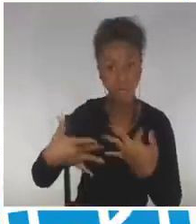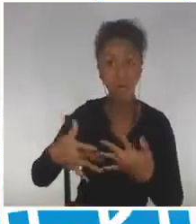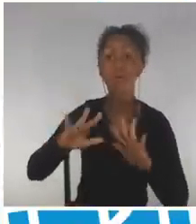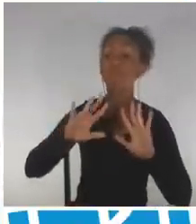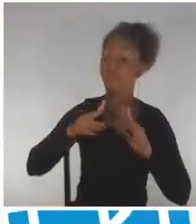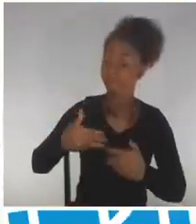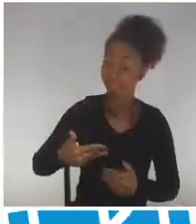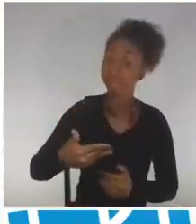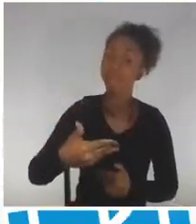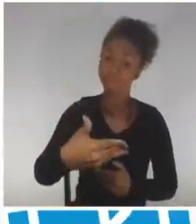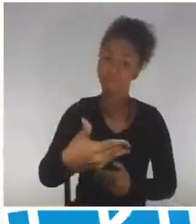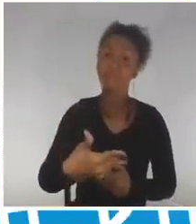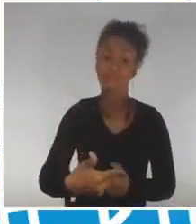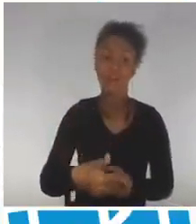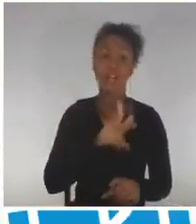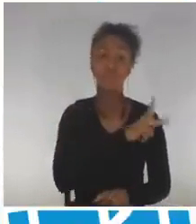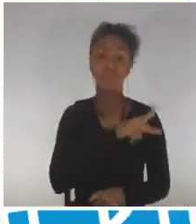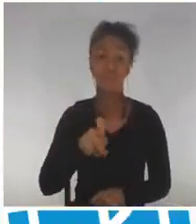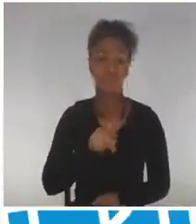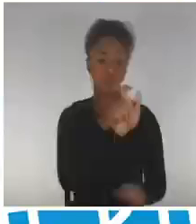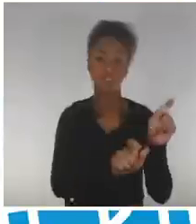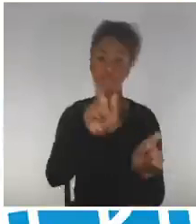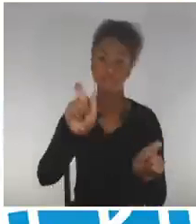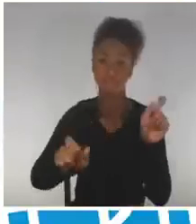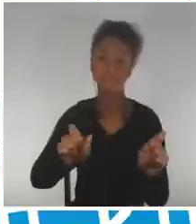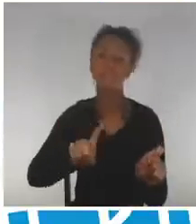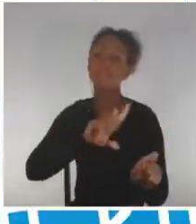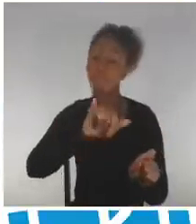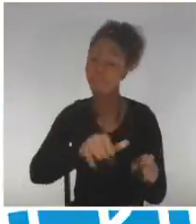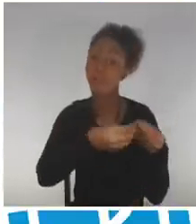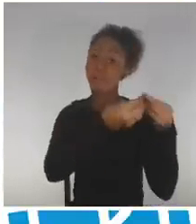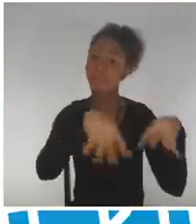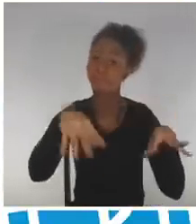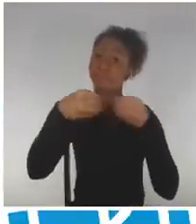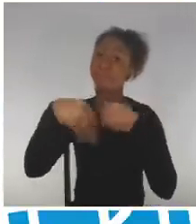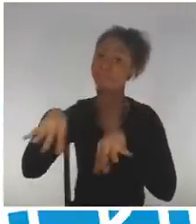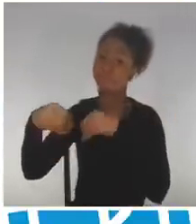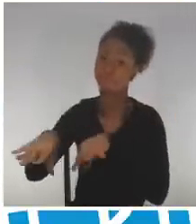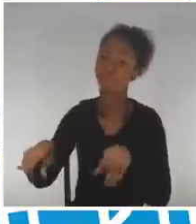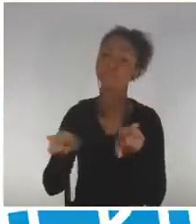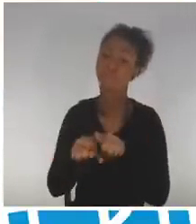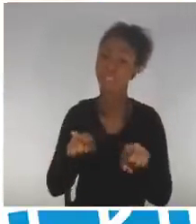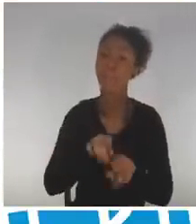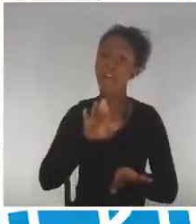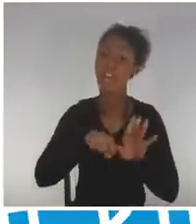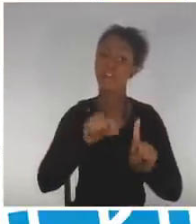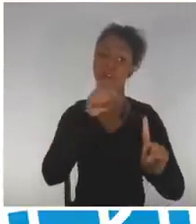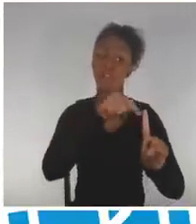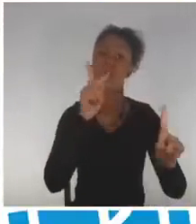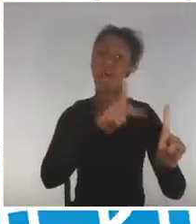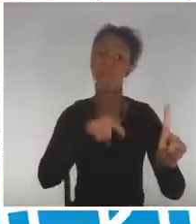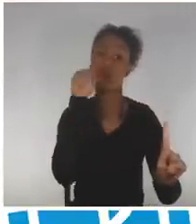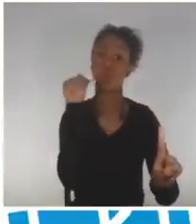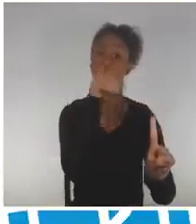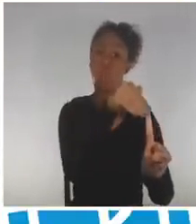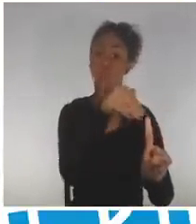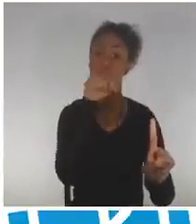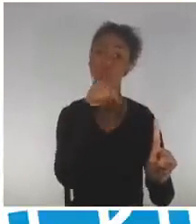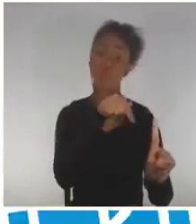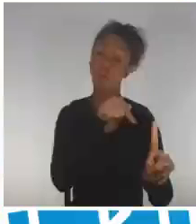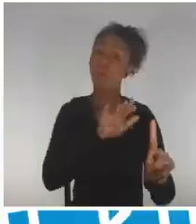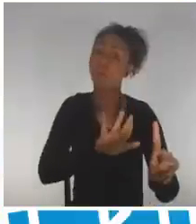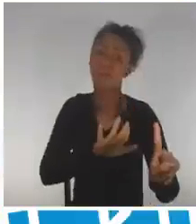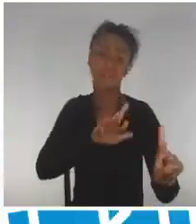que, pelo senso comum, talvez sejam até culpabilizados erroneamente